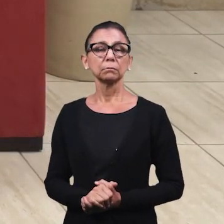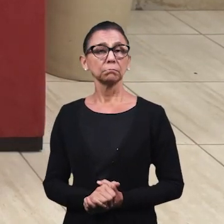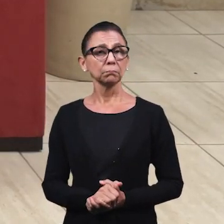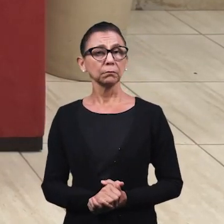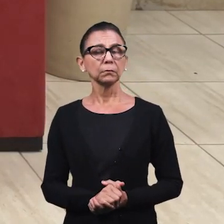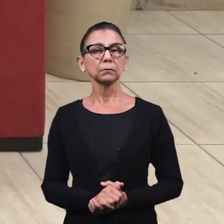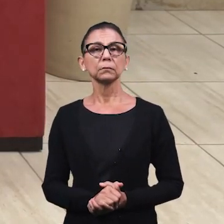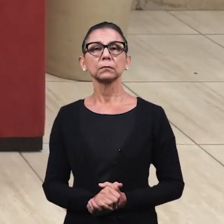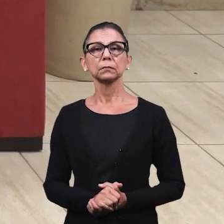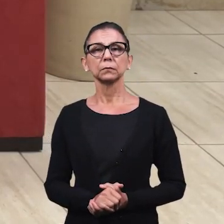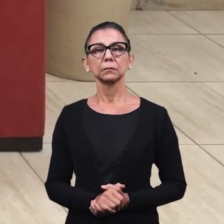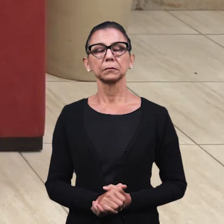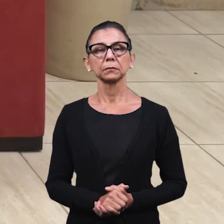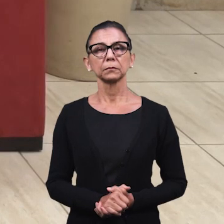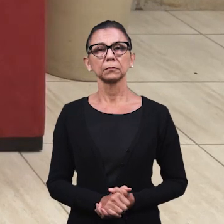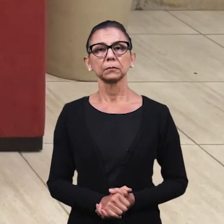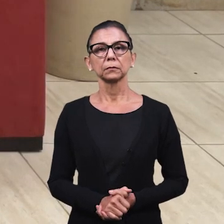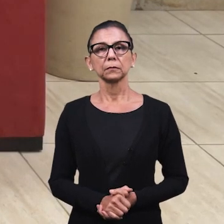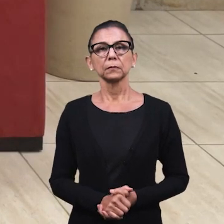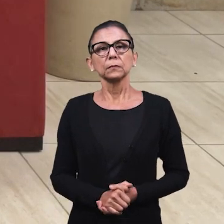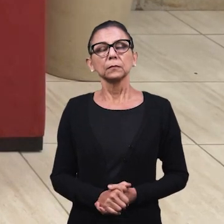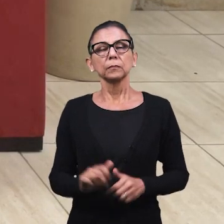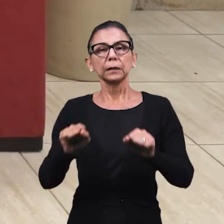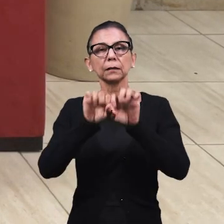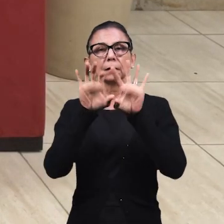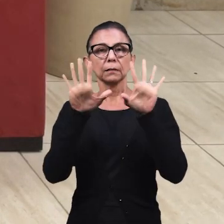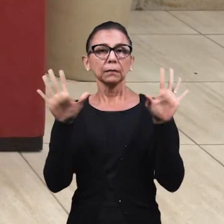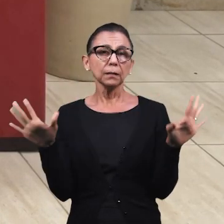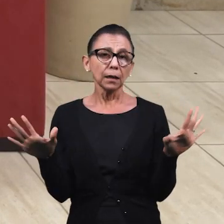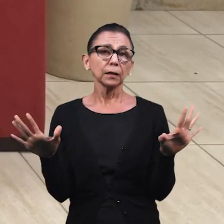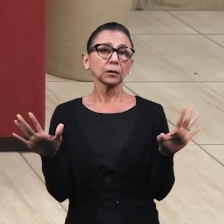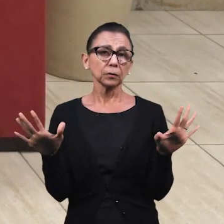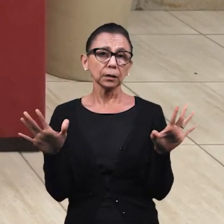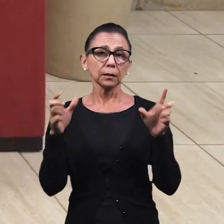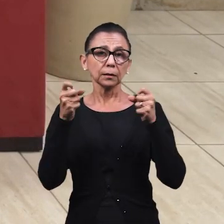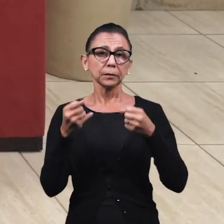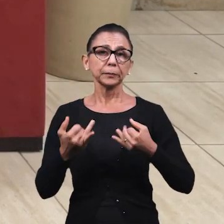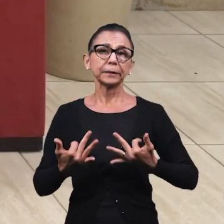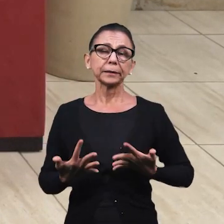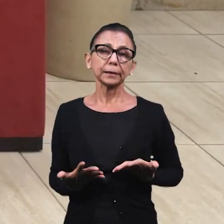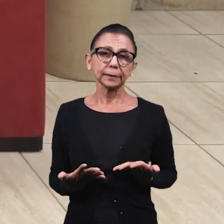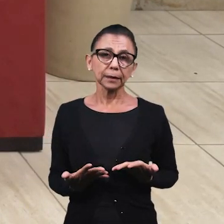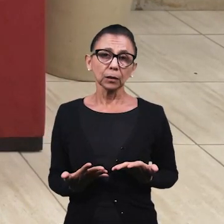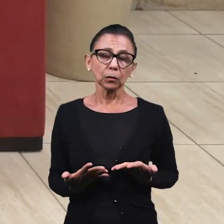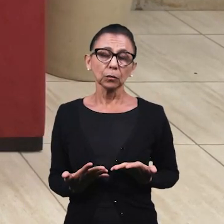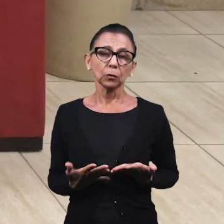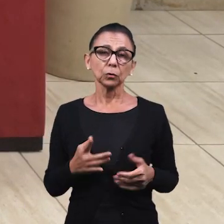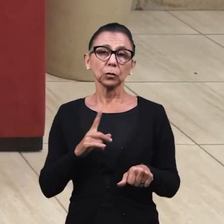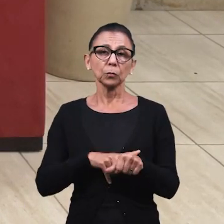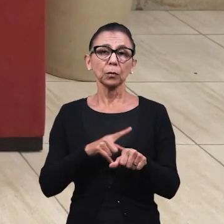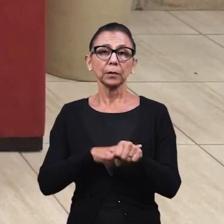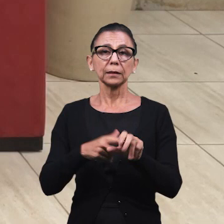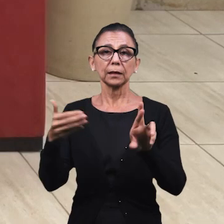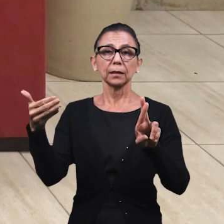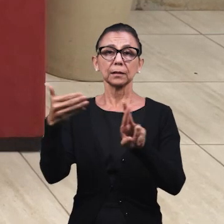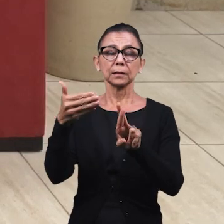bastante feliz nas colocações dele, até mesmo quando ele se refere a Simão